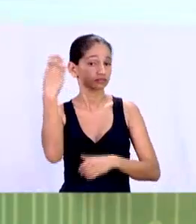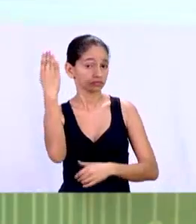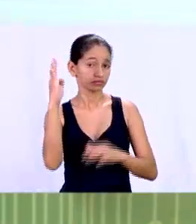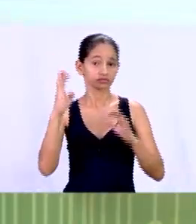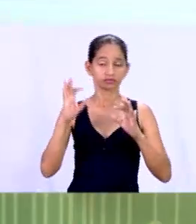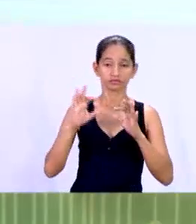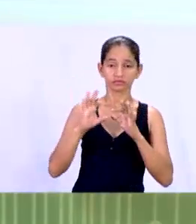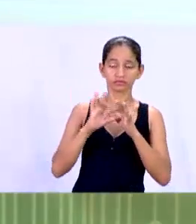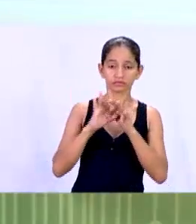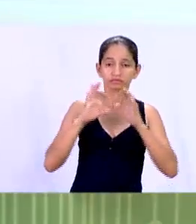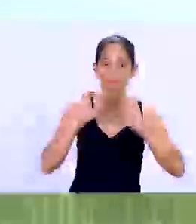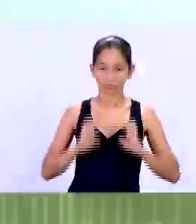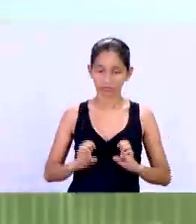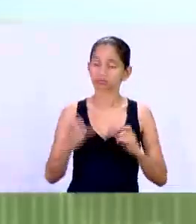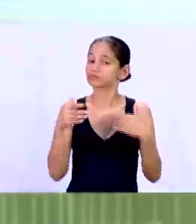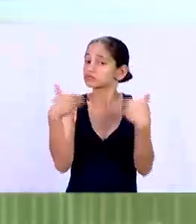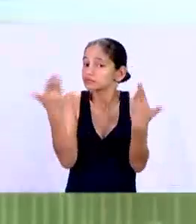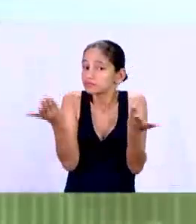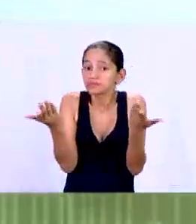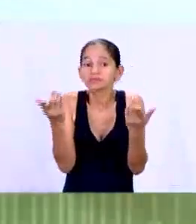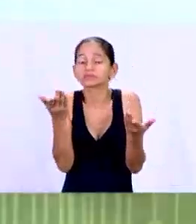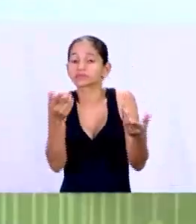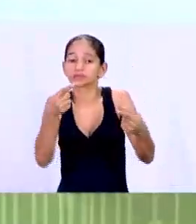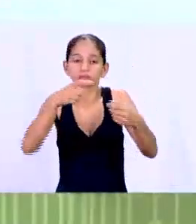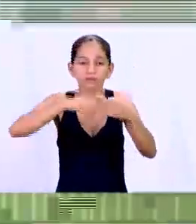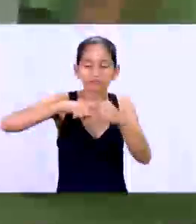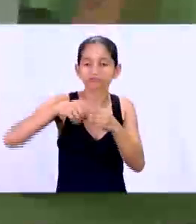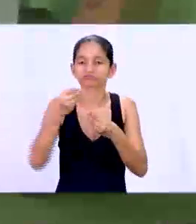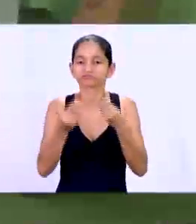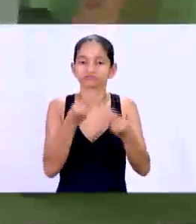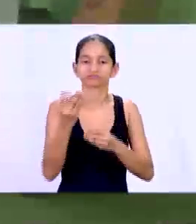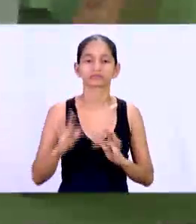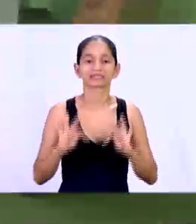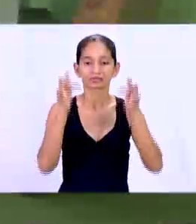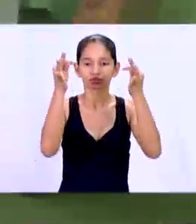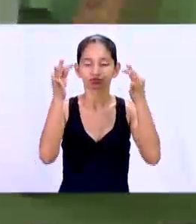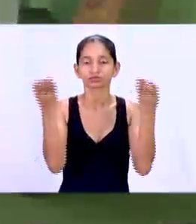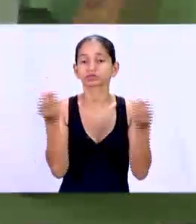humanos nessa relação com a tecnologia, né?